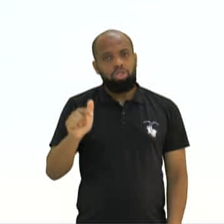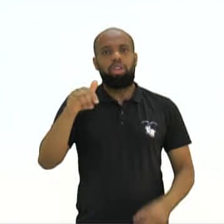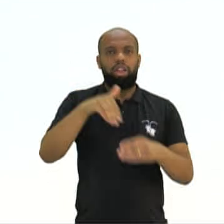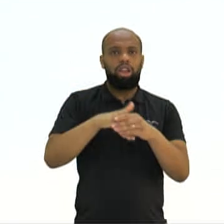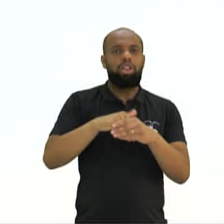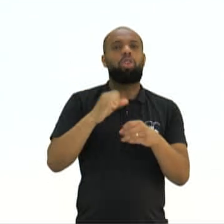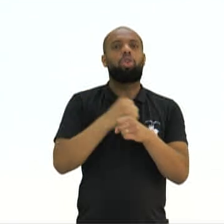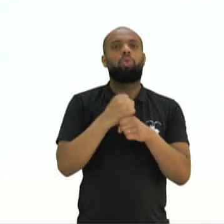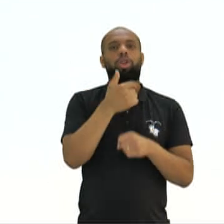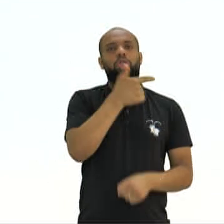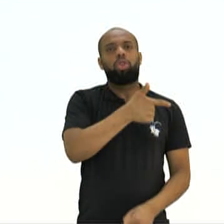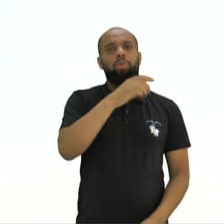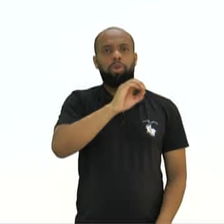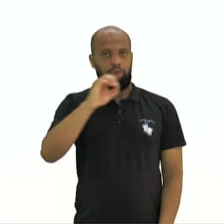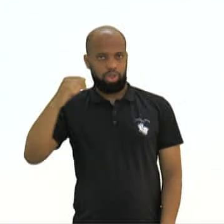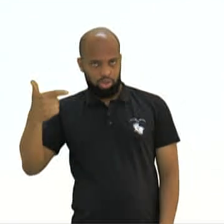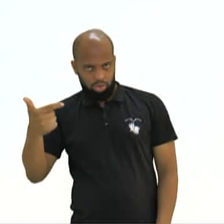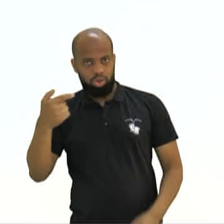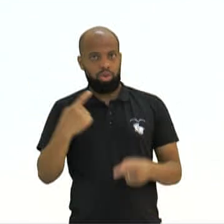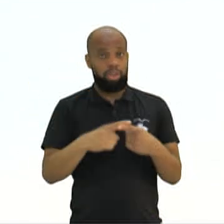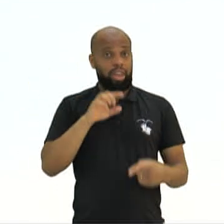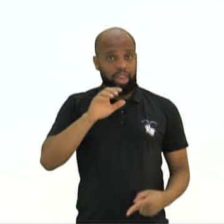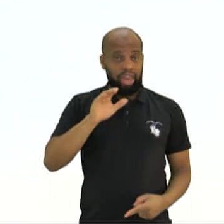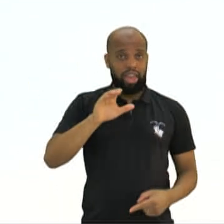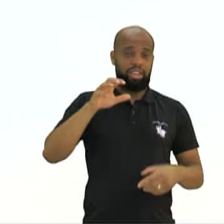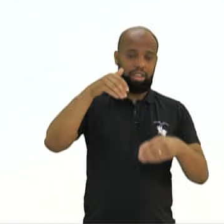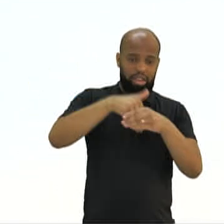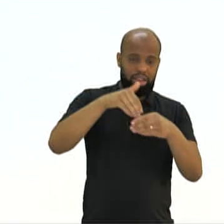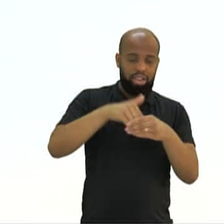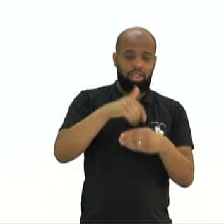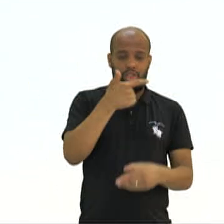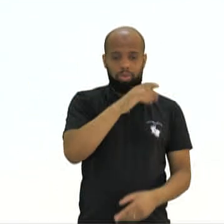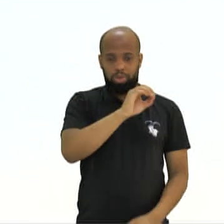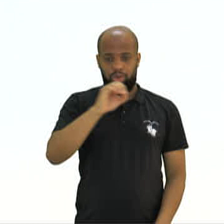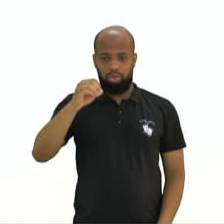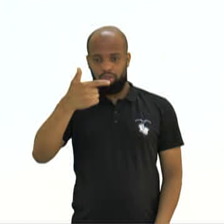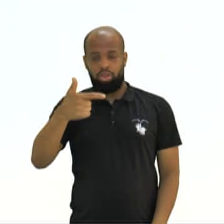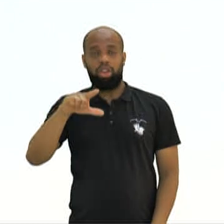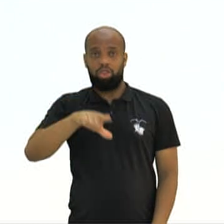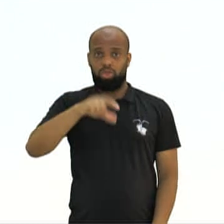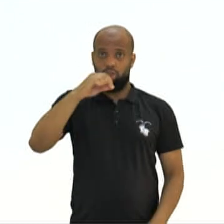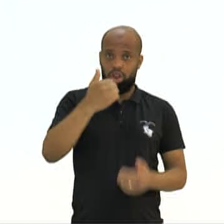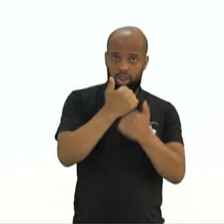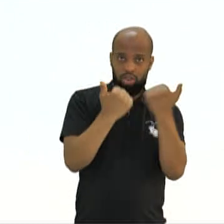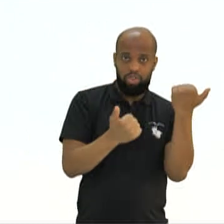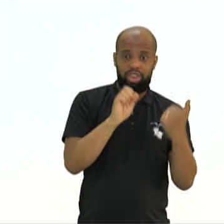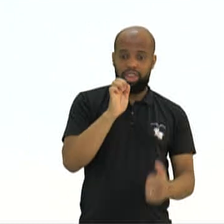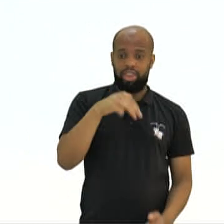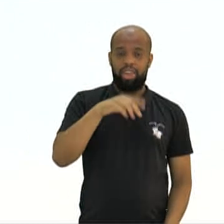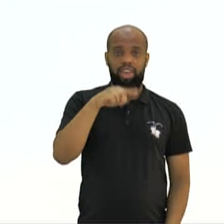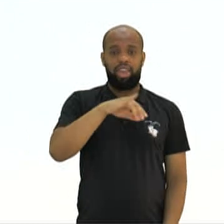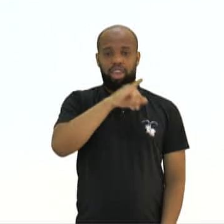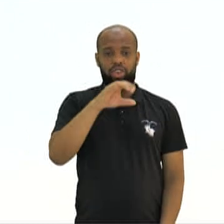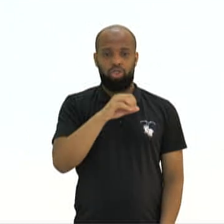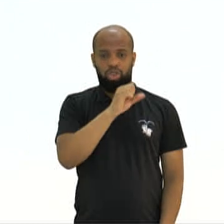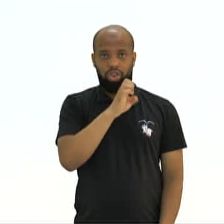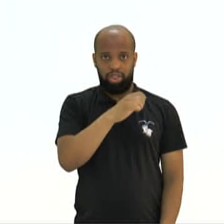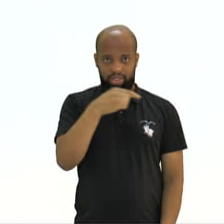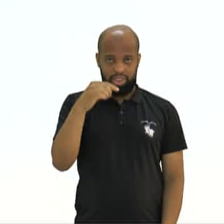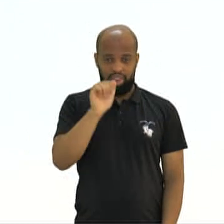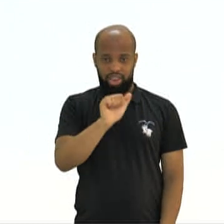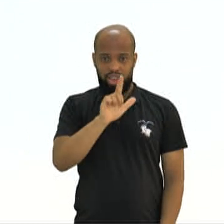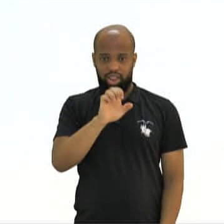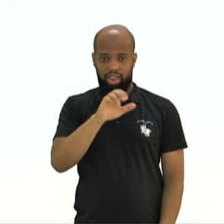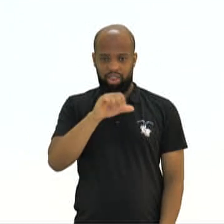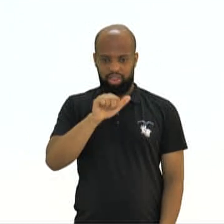em 2002. Né? Para as eleições de 2002, Lula escolhe como seu vice José Alencar, né? Que era